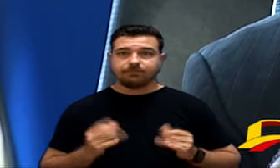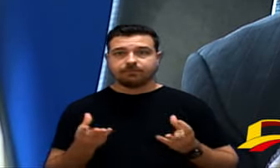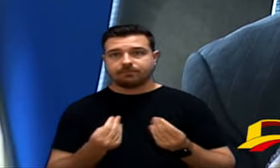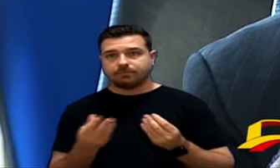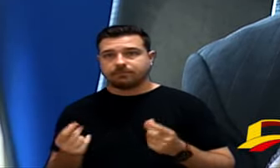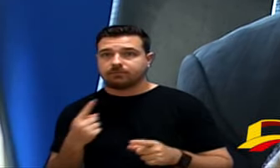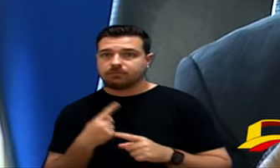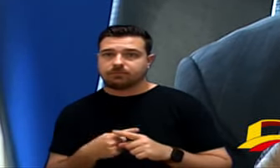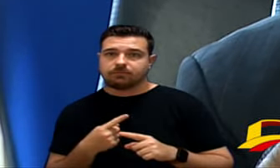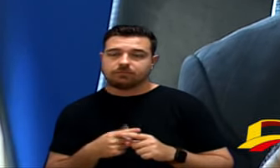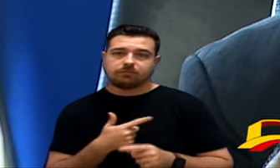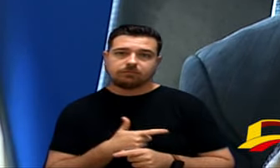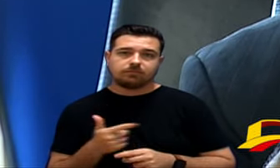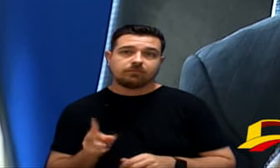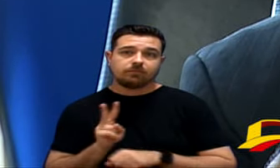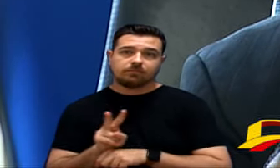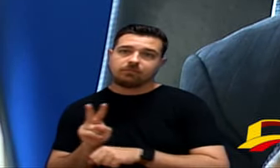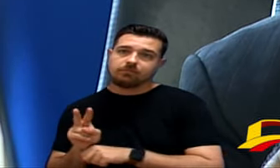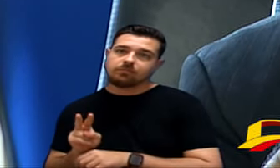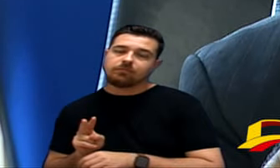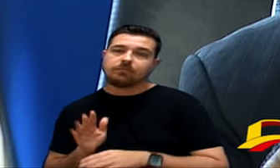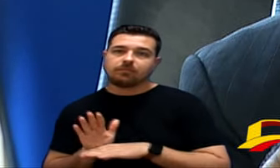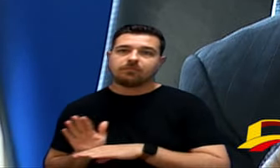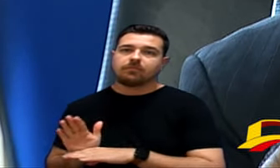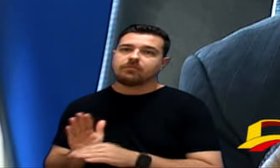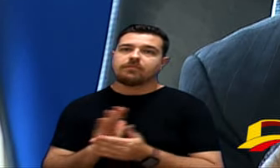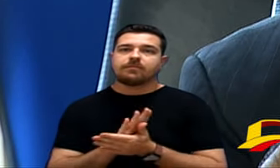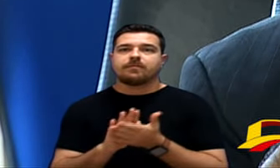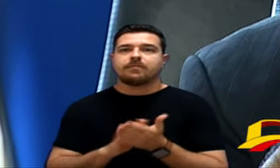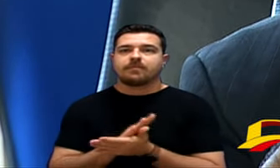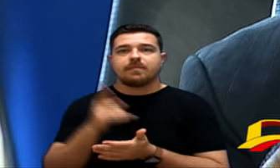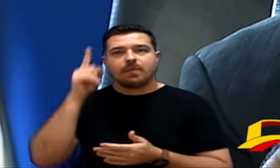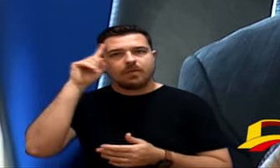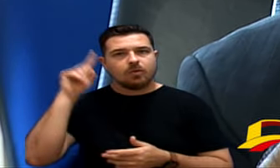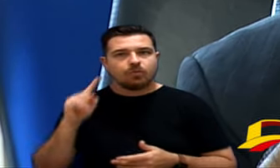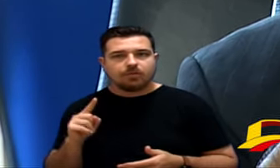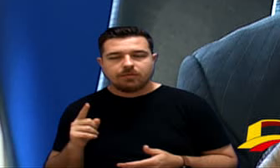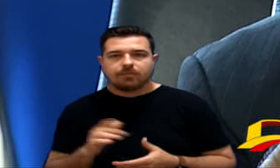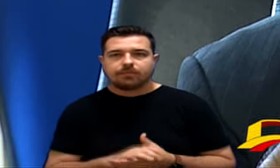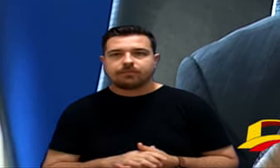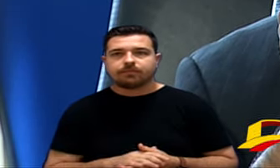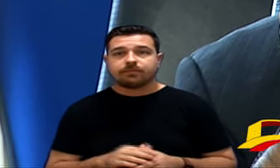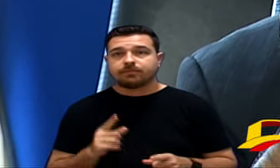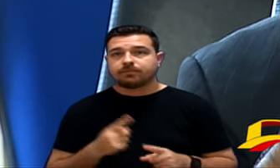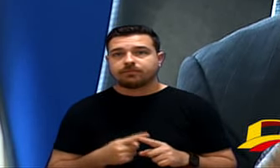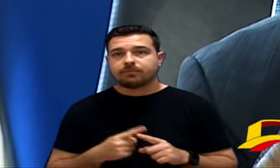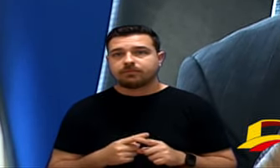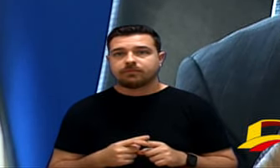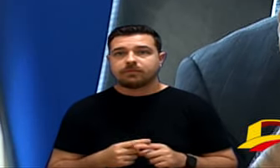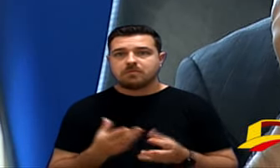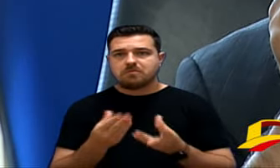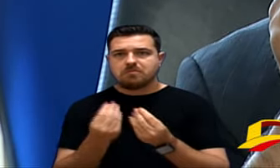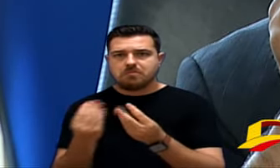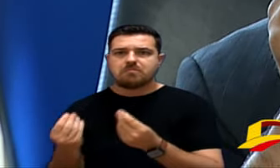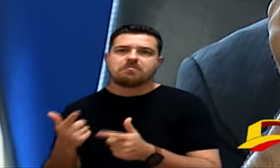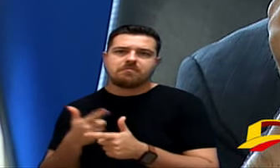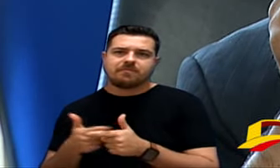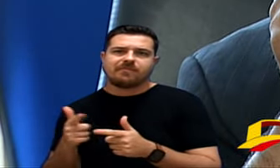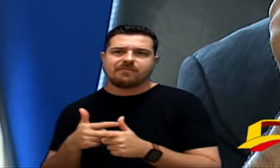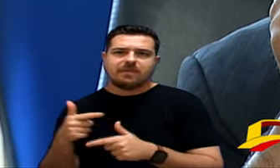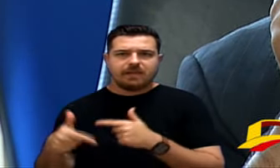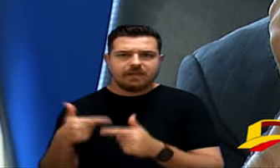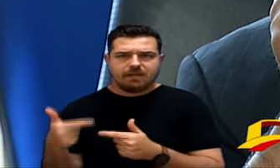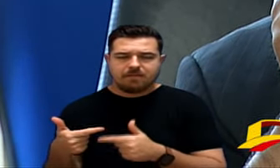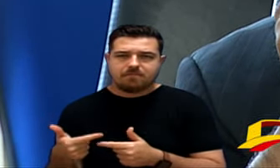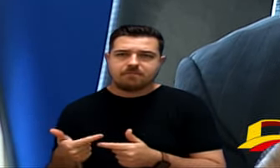tendo Essa realmente essa proteção aí e eles não saber porque os mais eh atingidos são essas pessoas funcionários